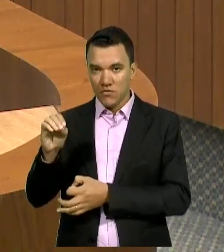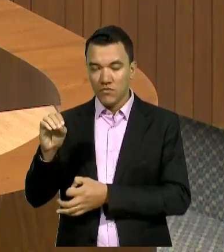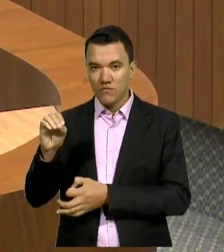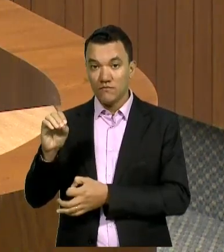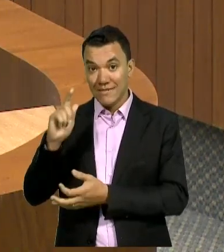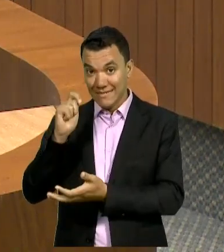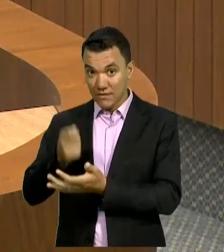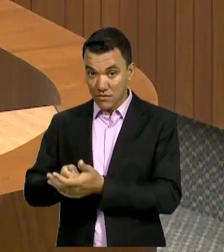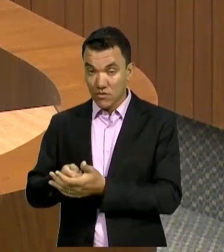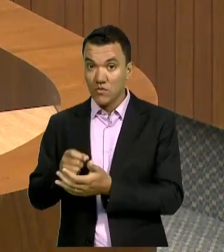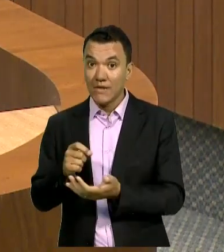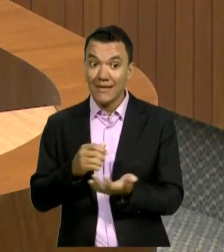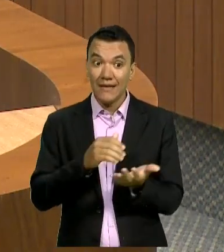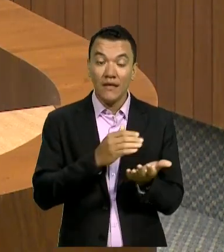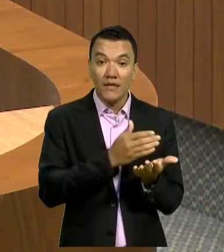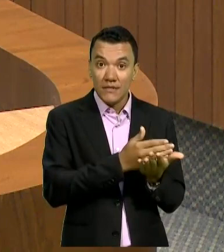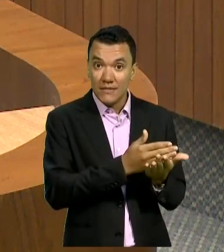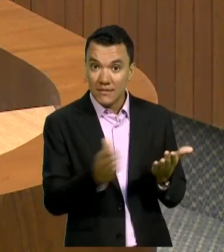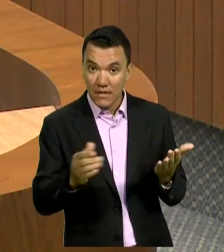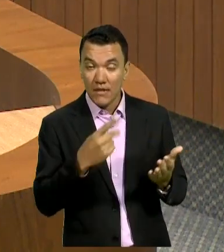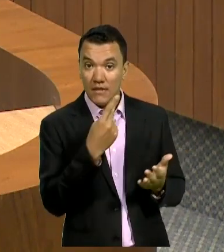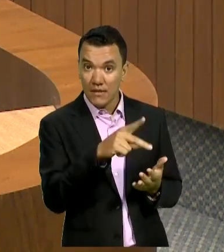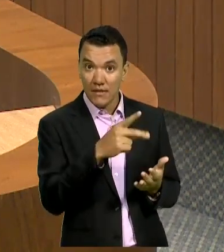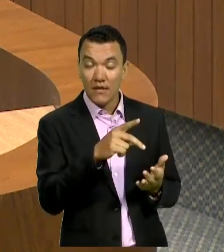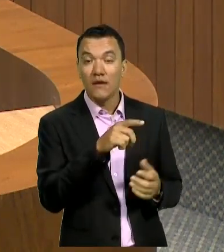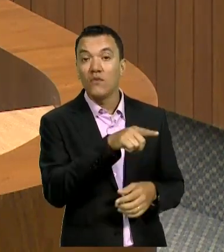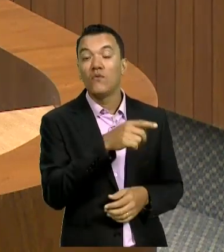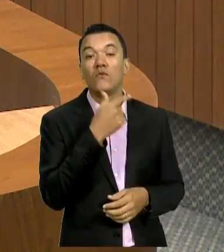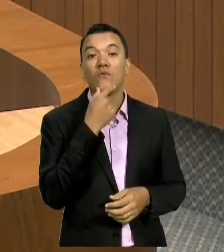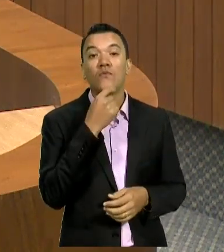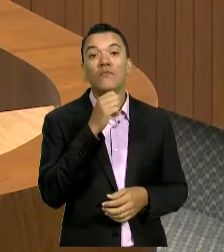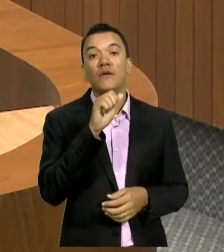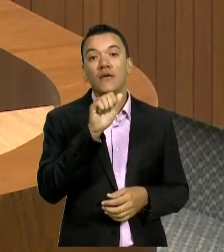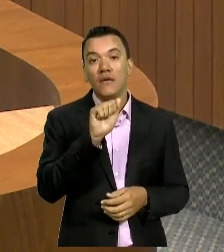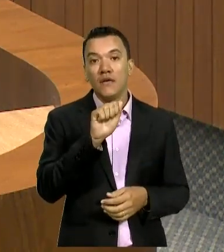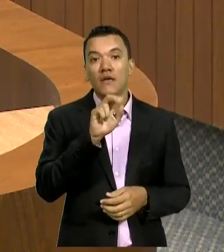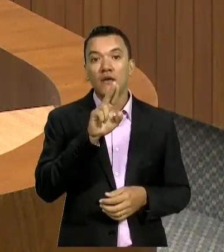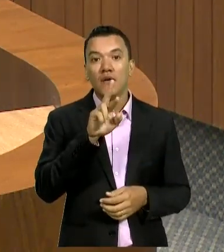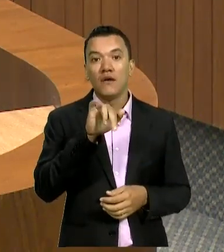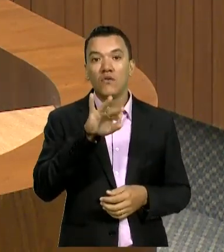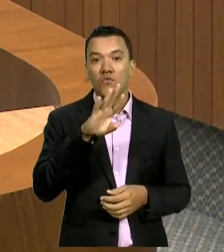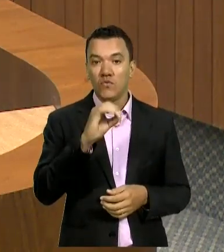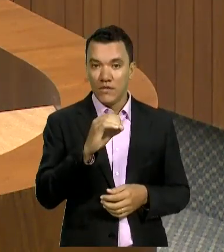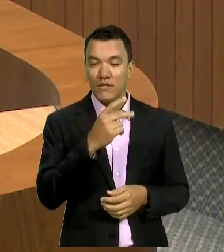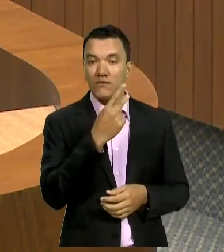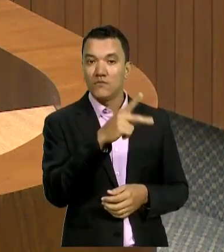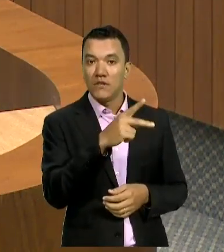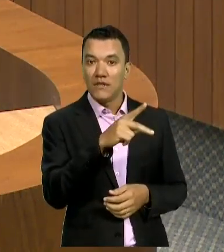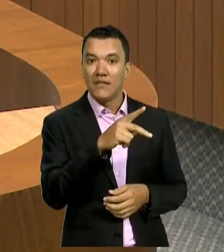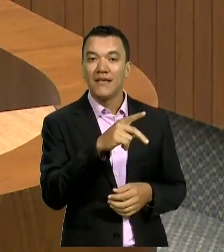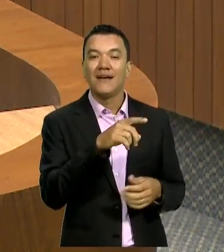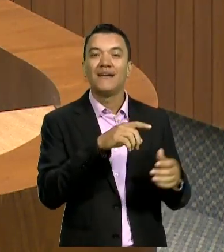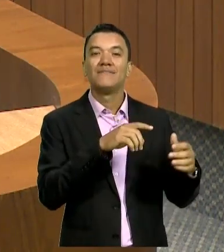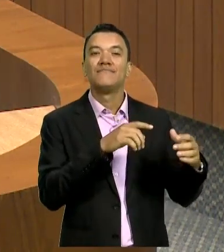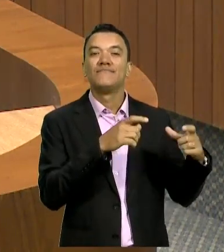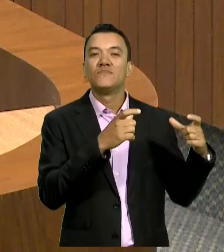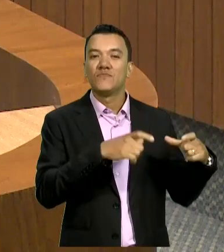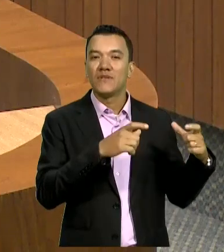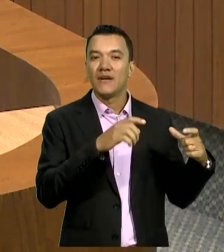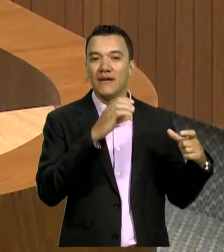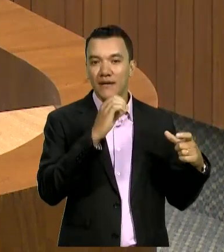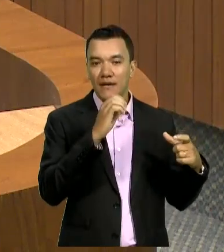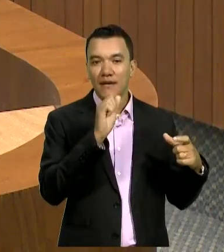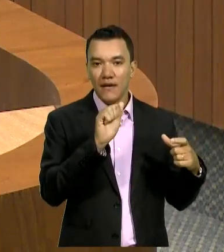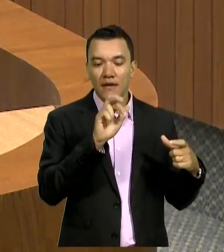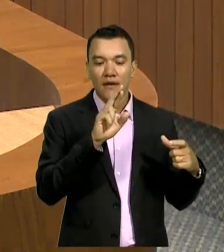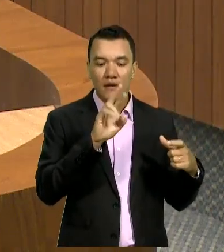Aurino, do cartório de Caxias. Uma vitória deste mandato. Uma vitória das pessoas que